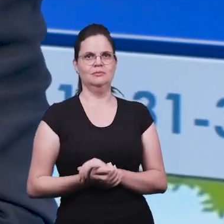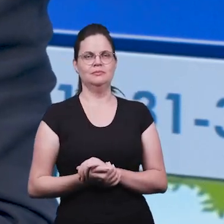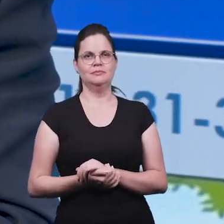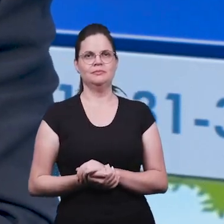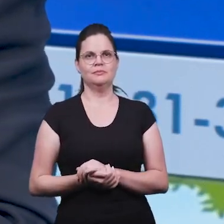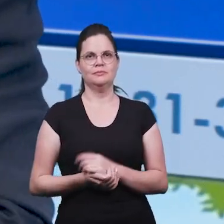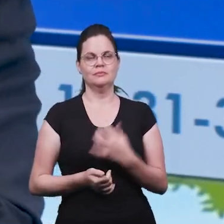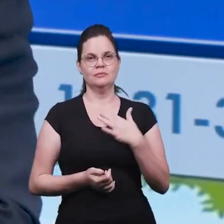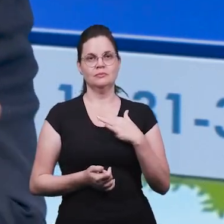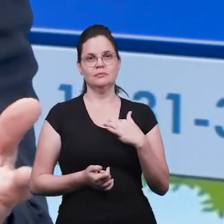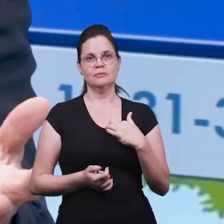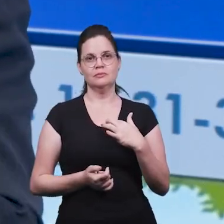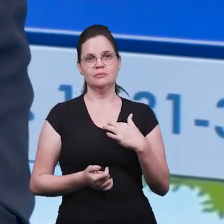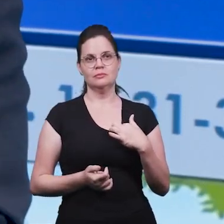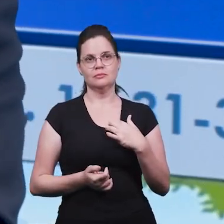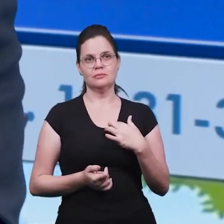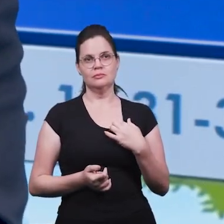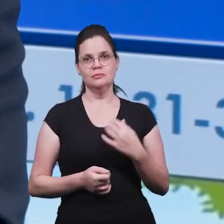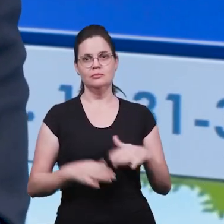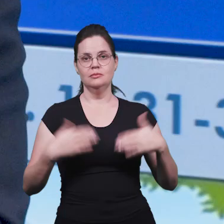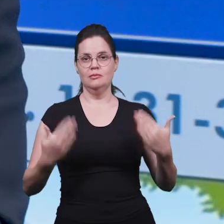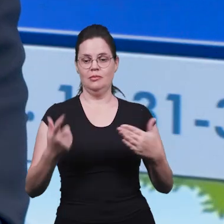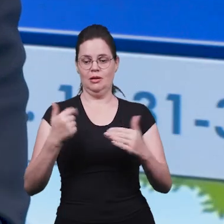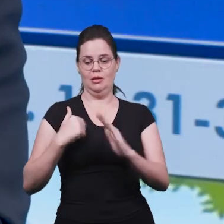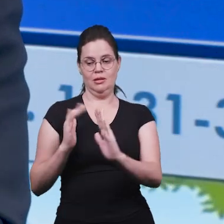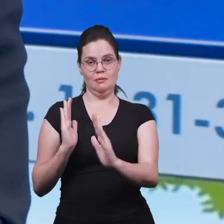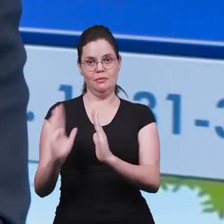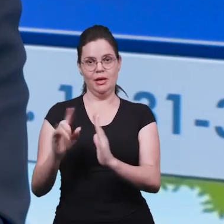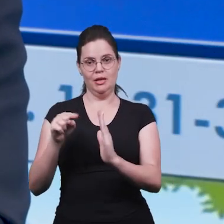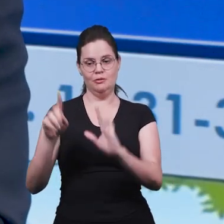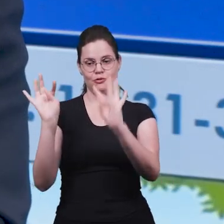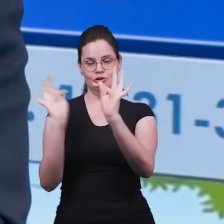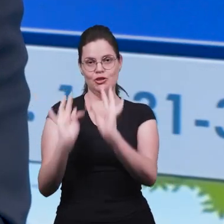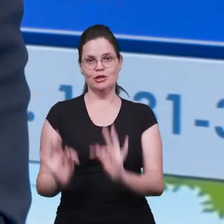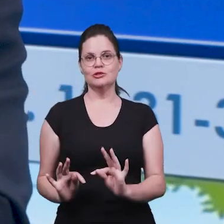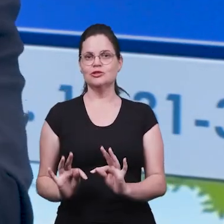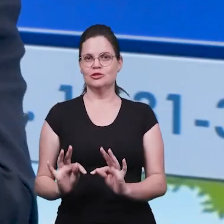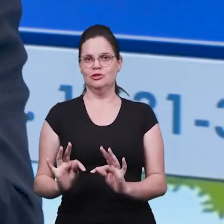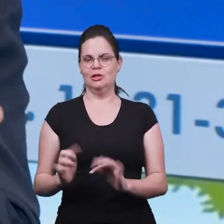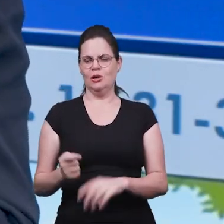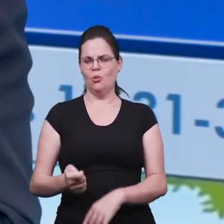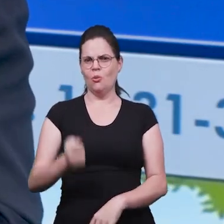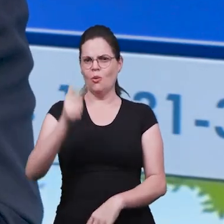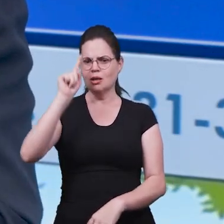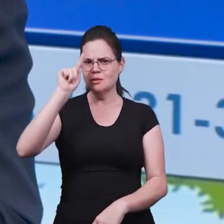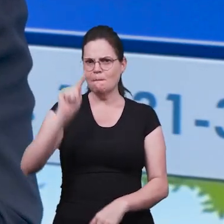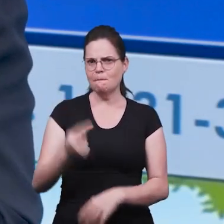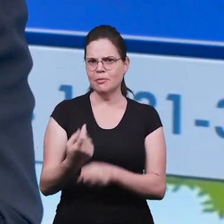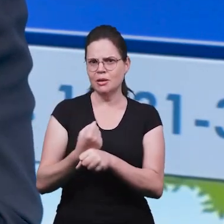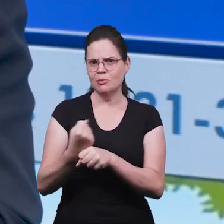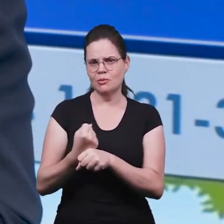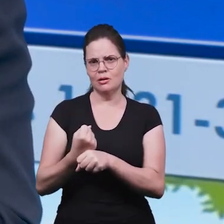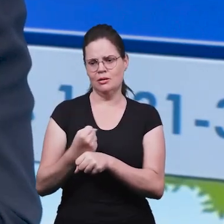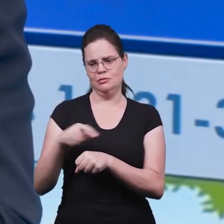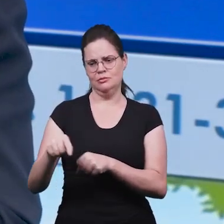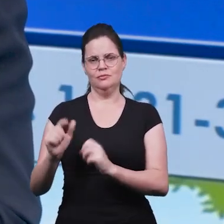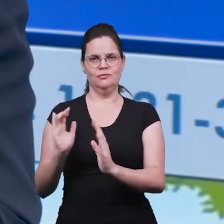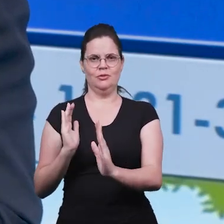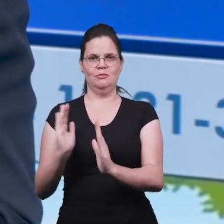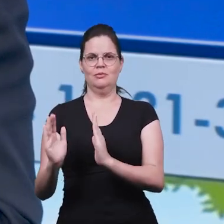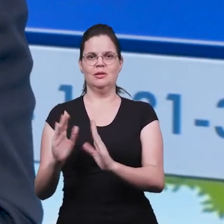E eu vou... Então, esse período de Tiatira, né, que foi de quase 1000 anos, foi um